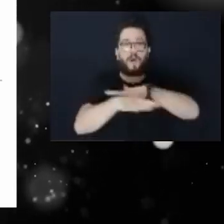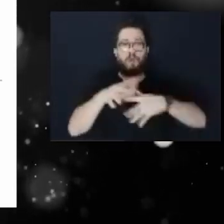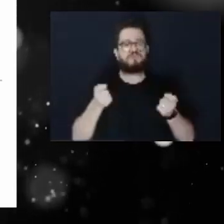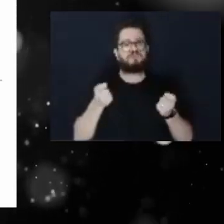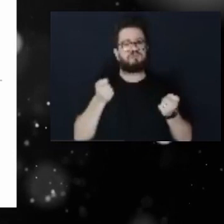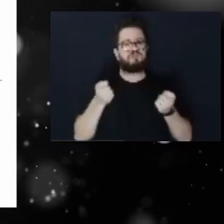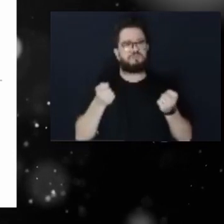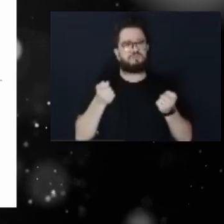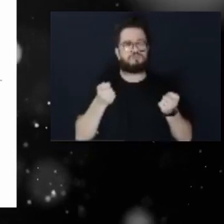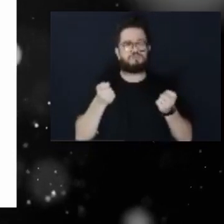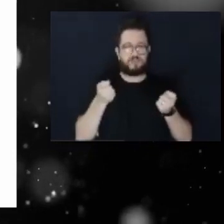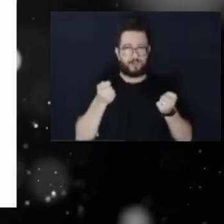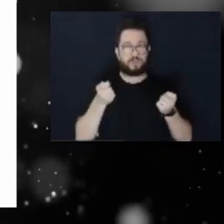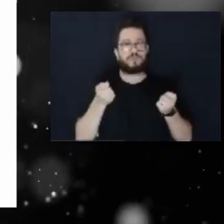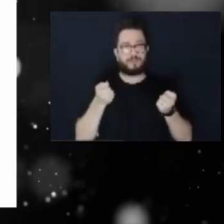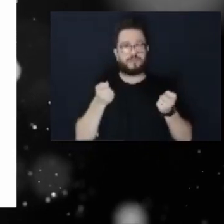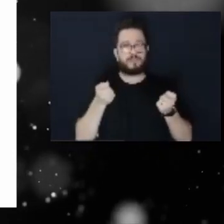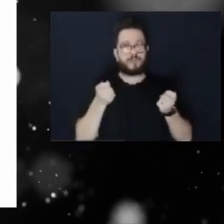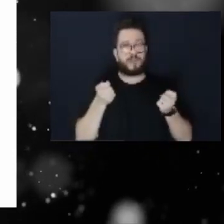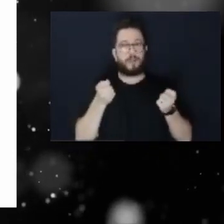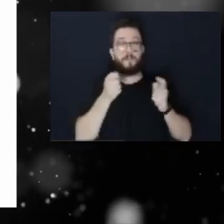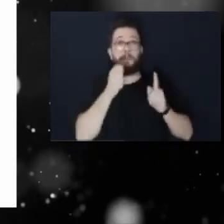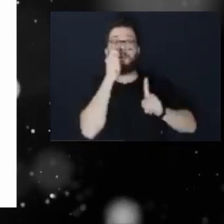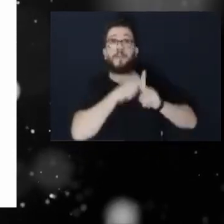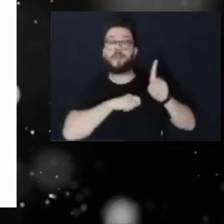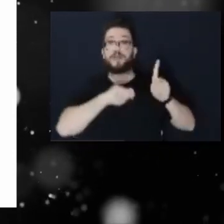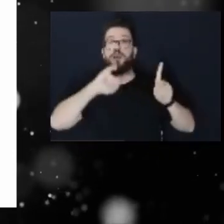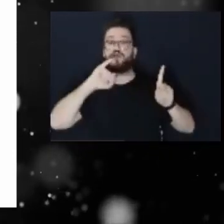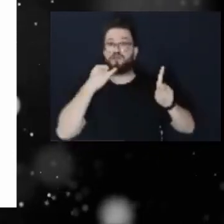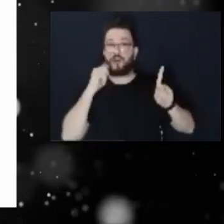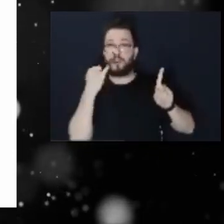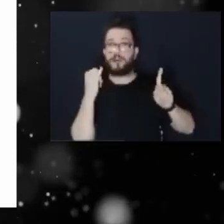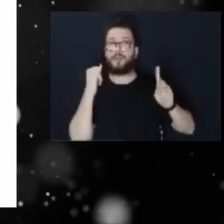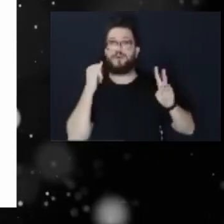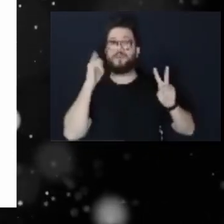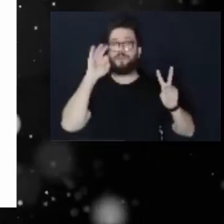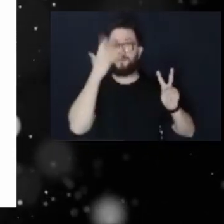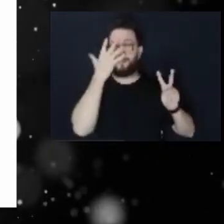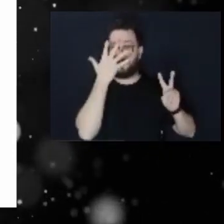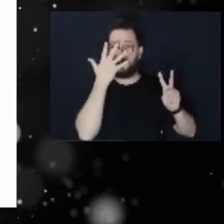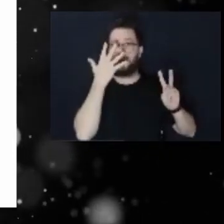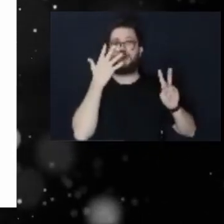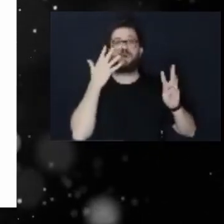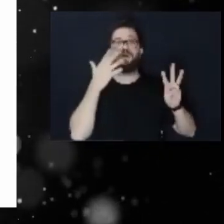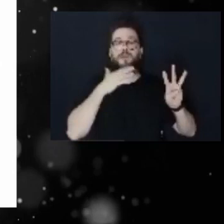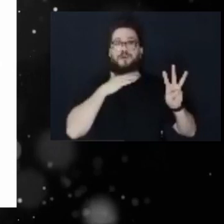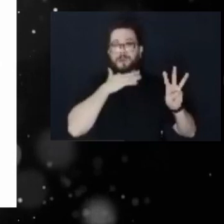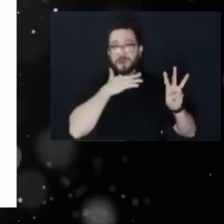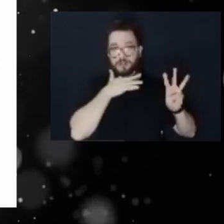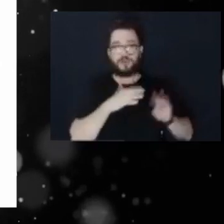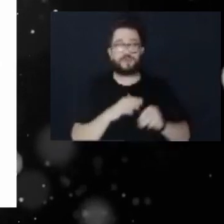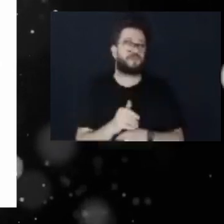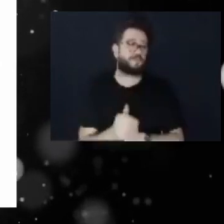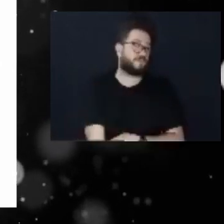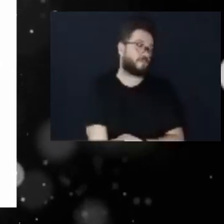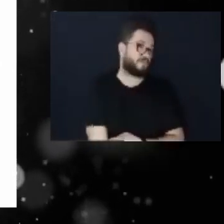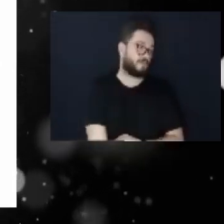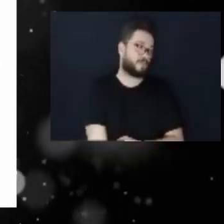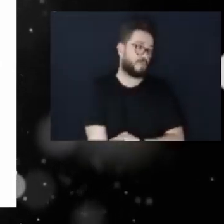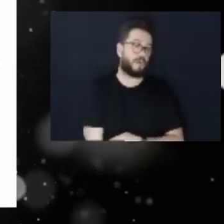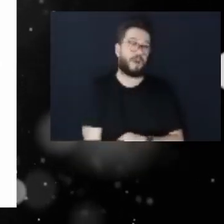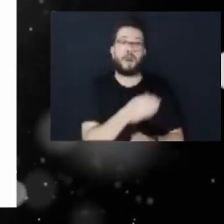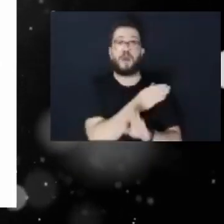dezembro, janeiro e fevereiro, o que fez arremeter o pico que estava